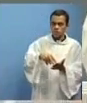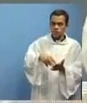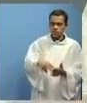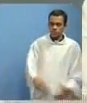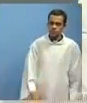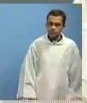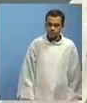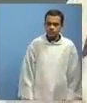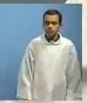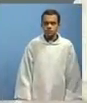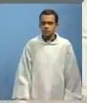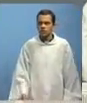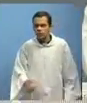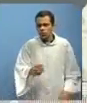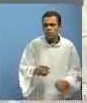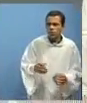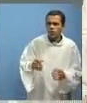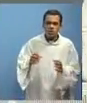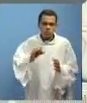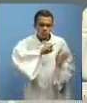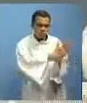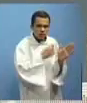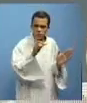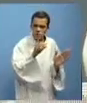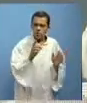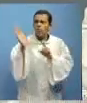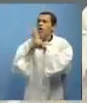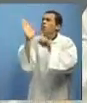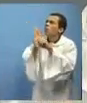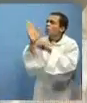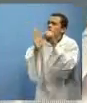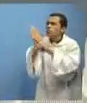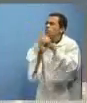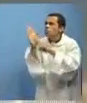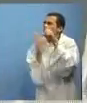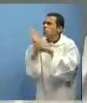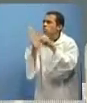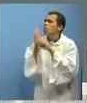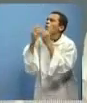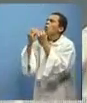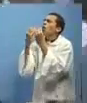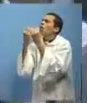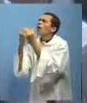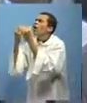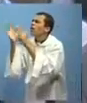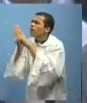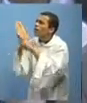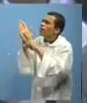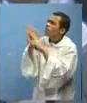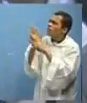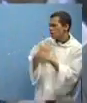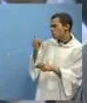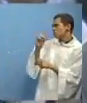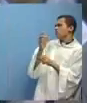abrir a bíblia no primeiro livro segundo terceiro e foi até a sala um texto que dissesse o contrário e levantou ele foi porque porque a